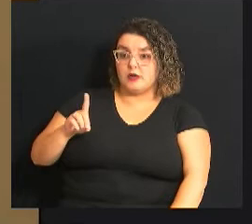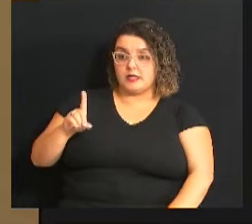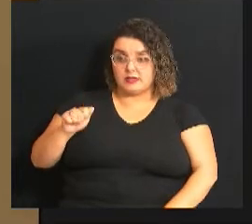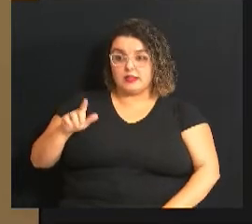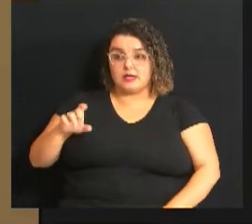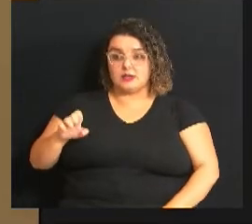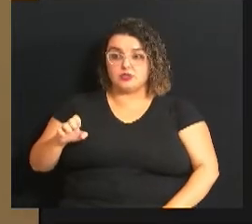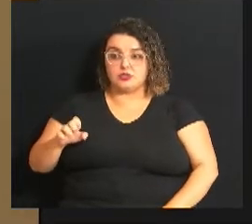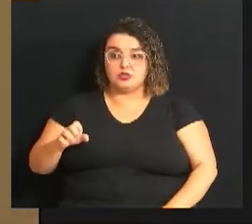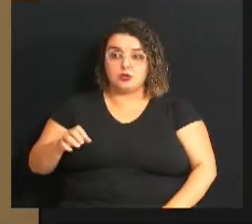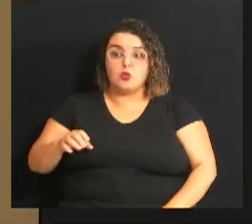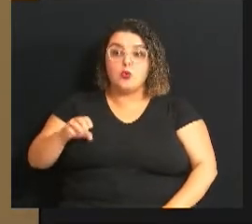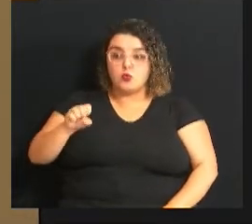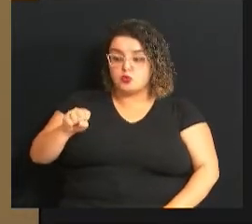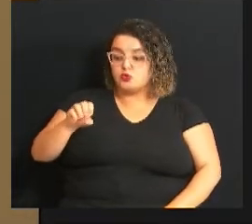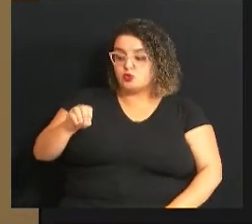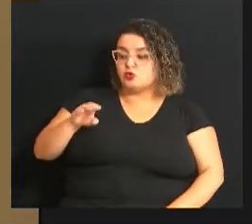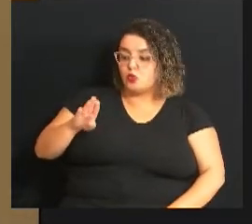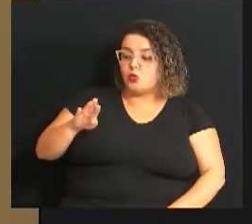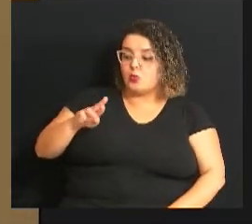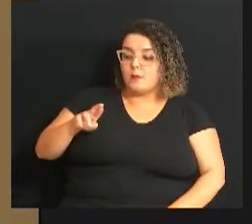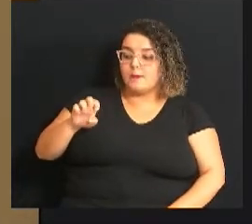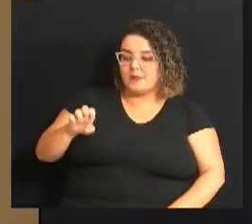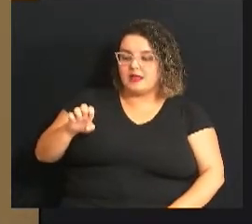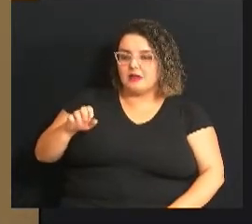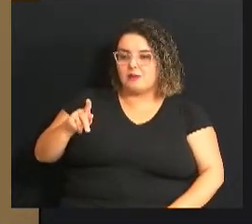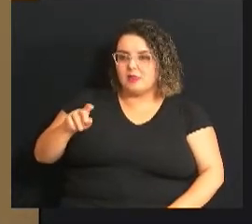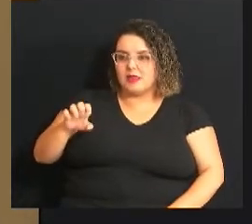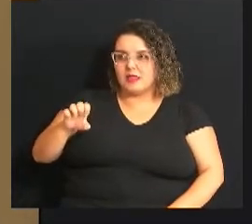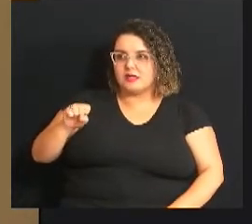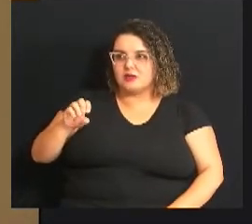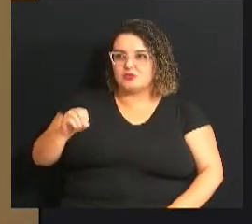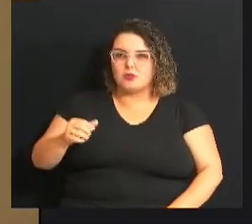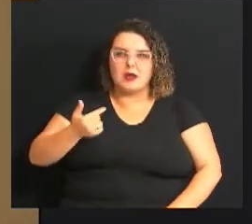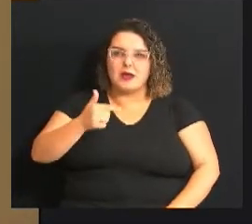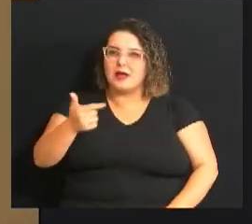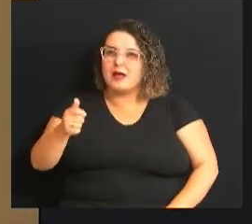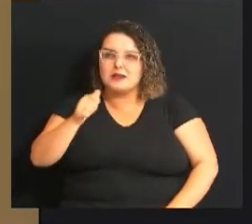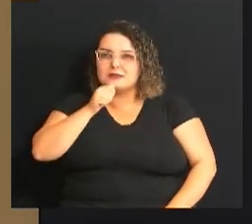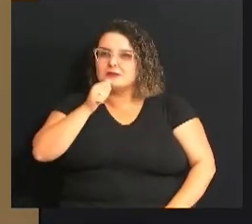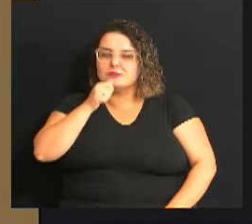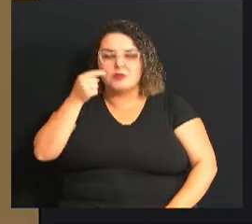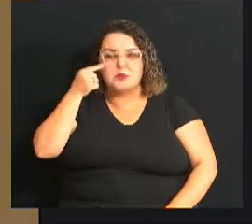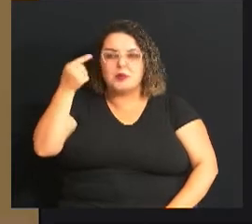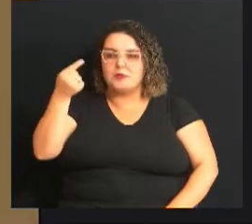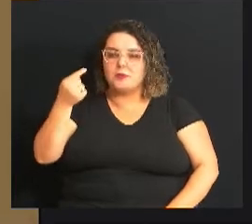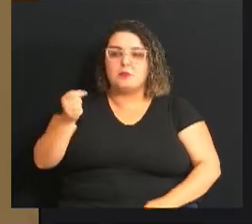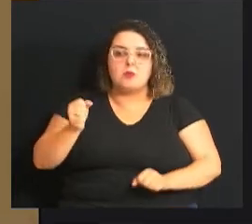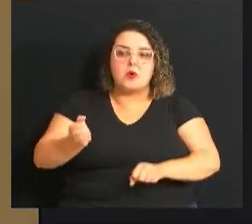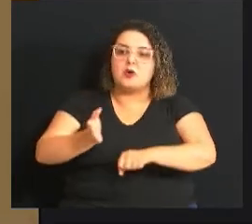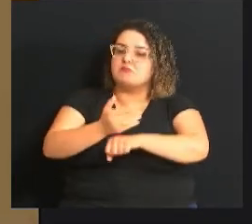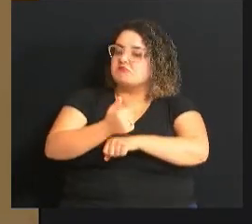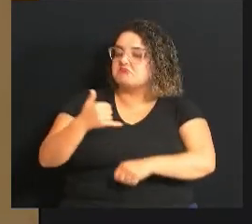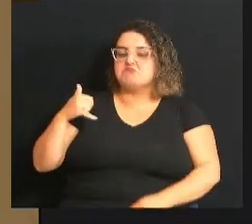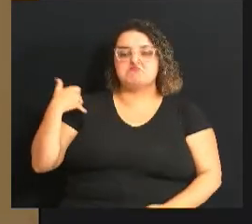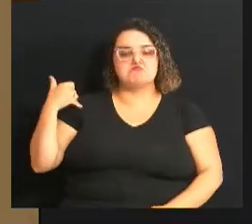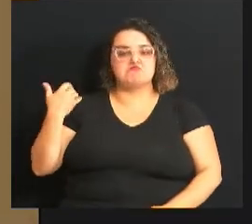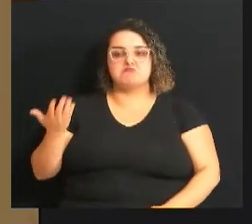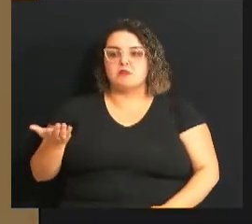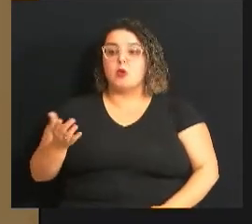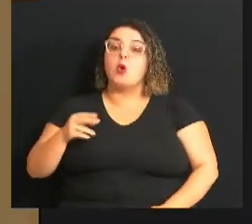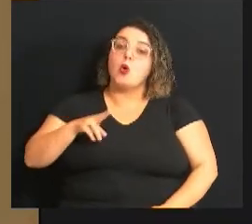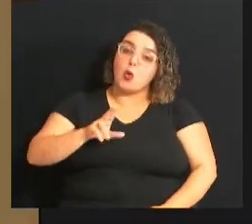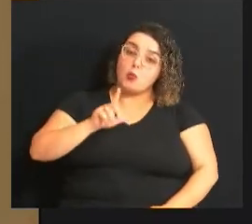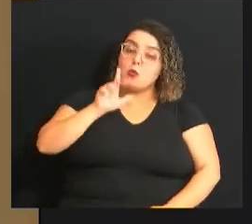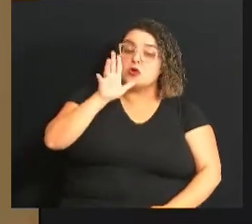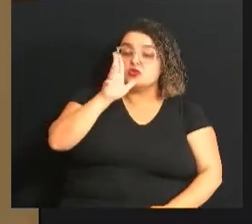puberdade ainda não é um consenso. Então, os meninos podem antecipar, podem entrar à idade normal ou podem atrasar a